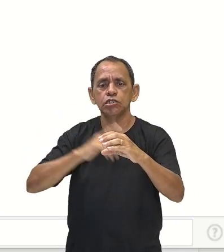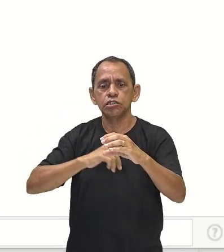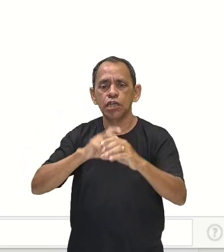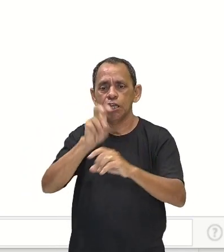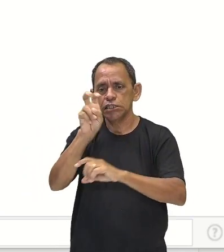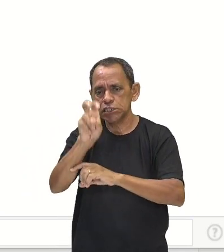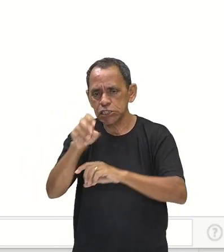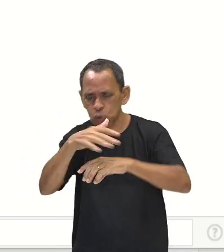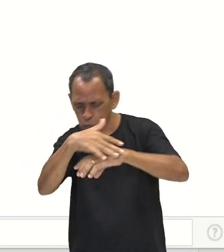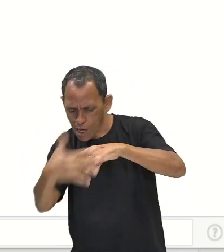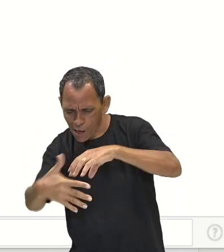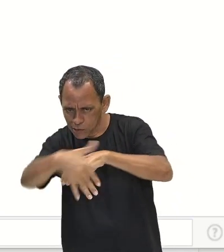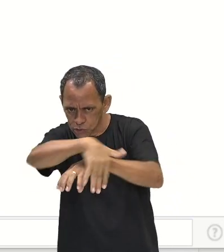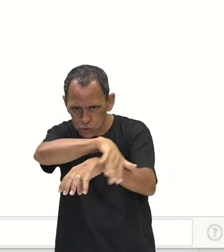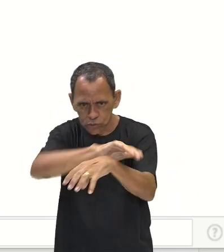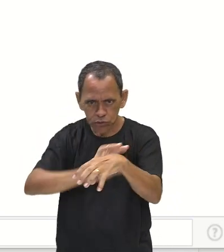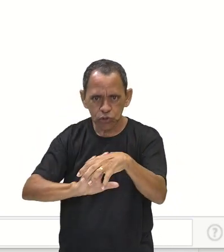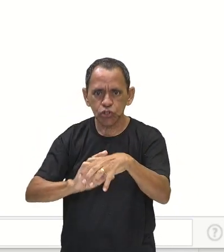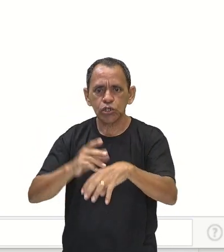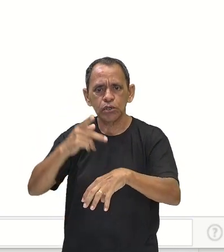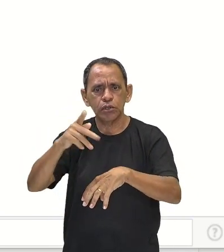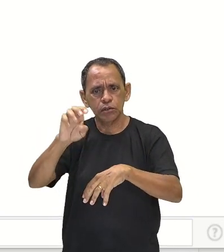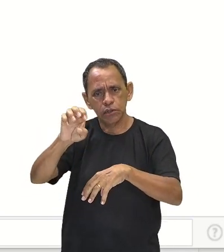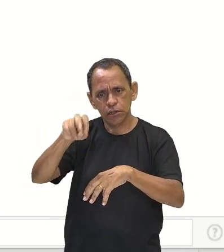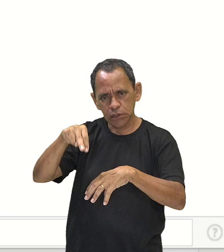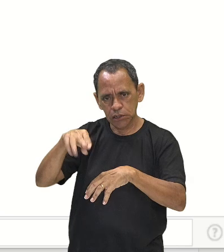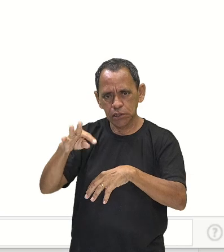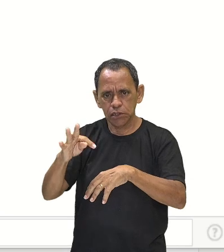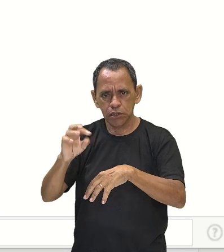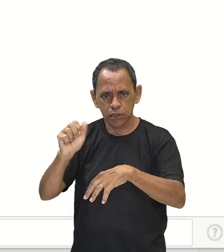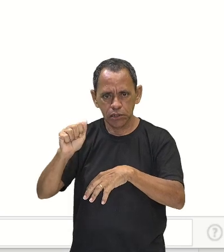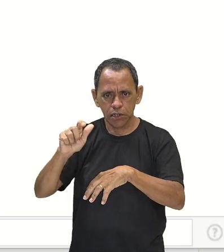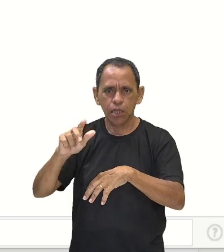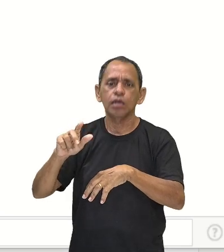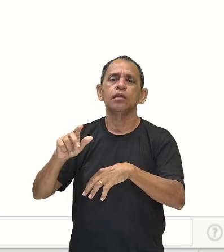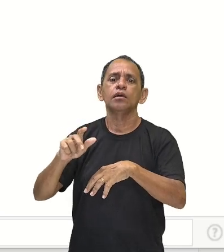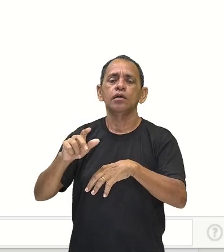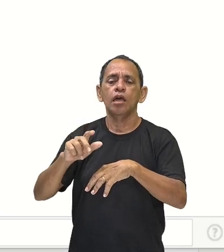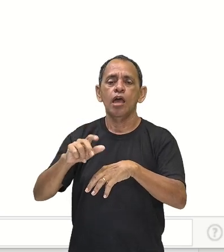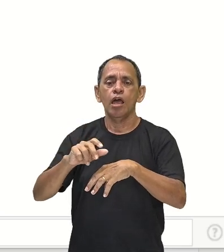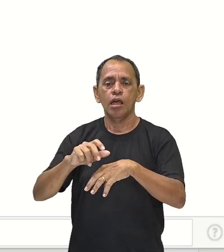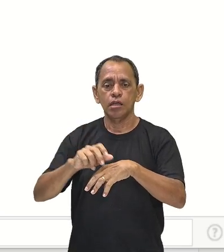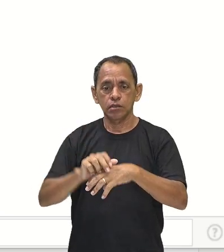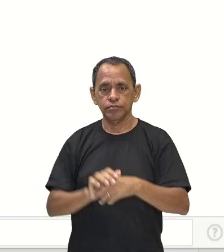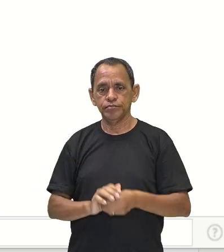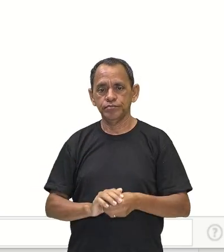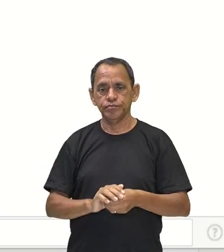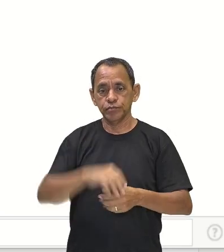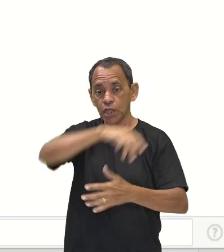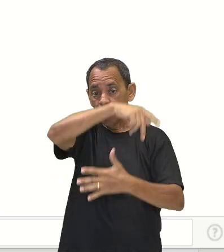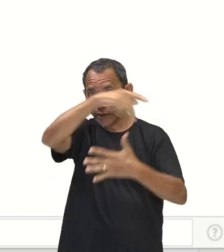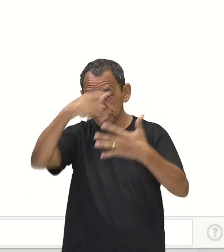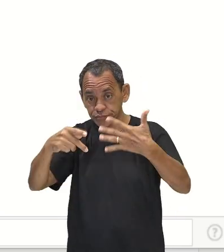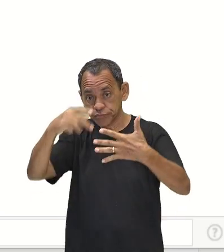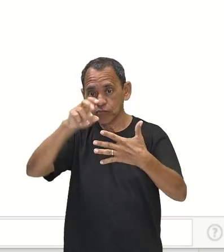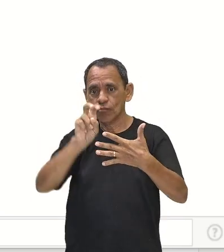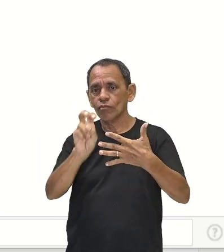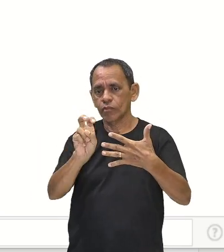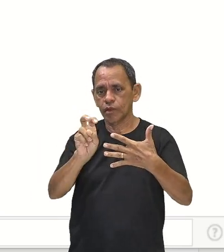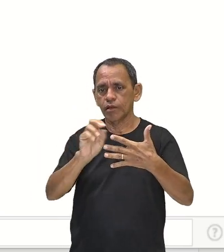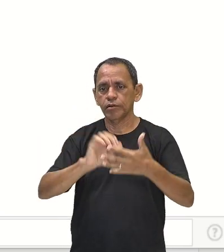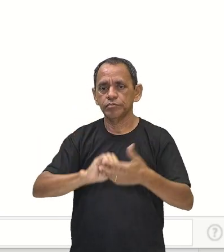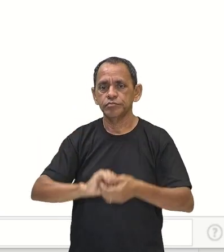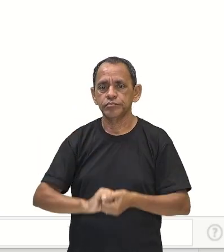beleza? É uma característica principal. São os únicos, né, que vão ter essas características diferenciadas dos